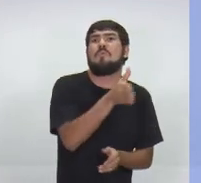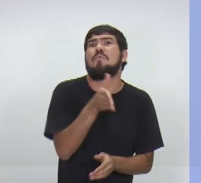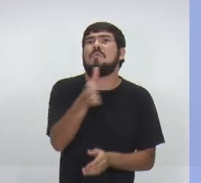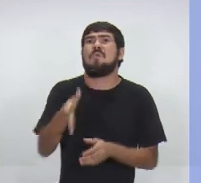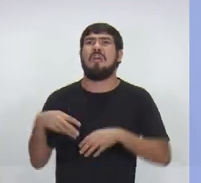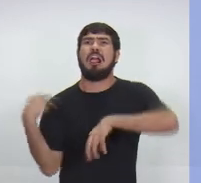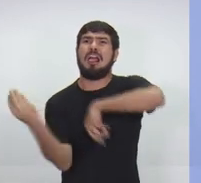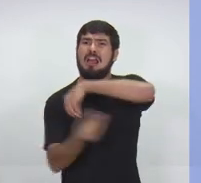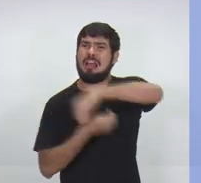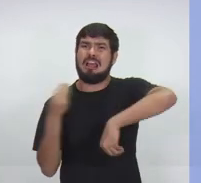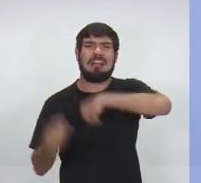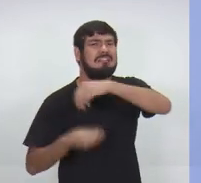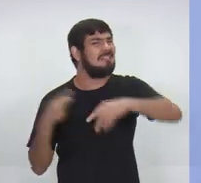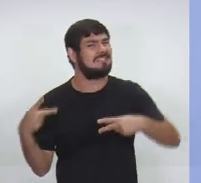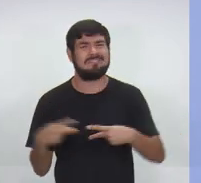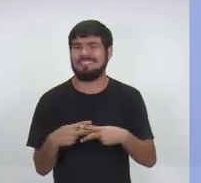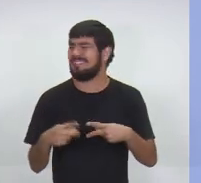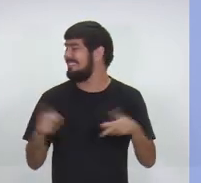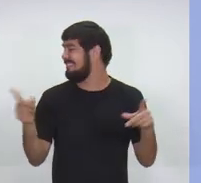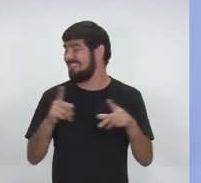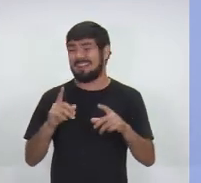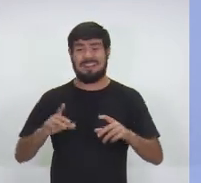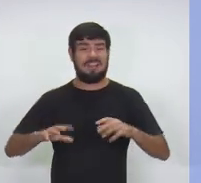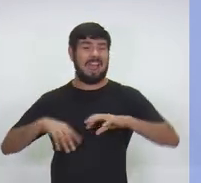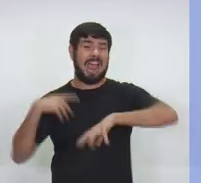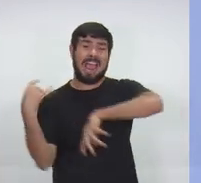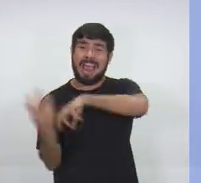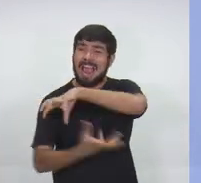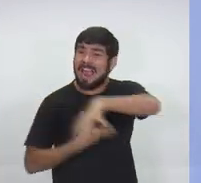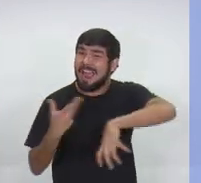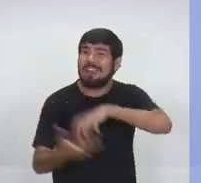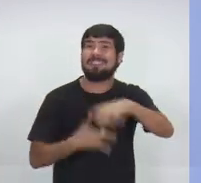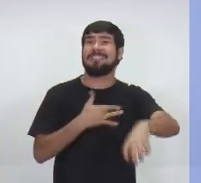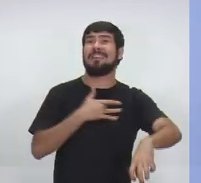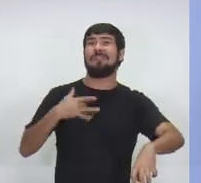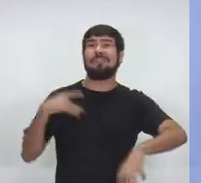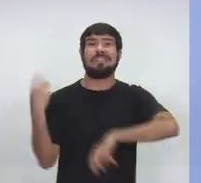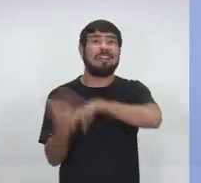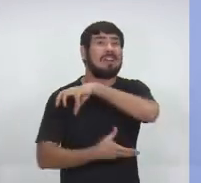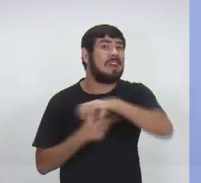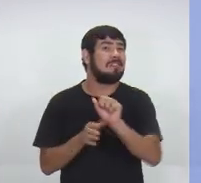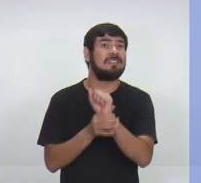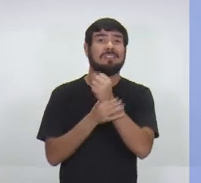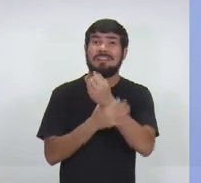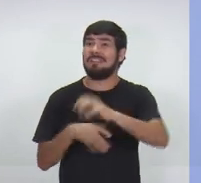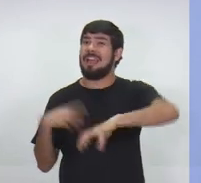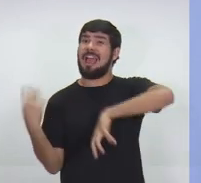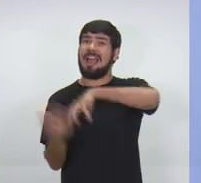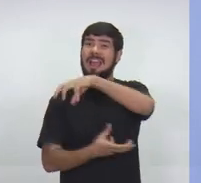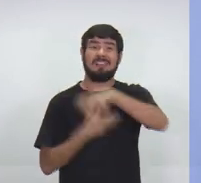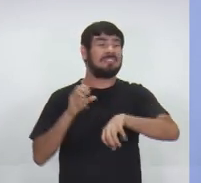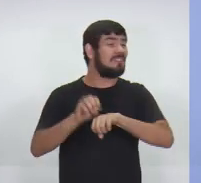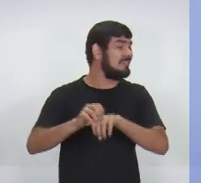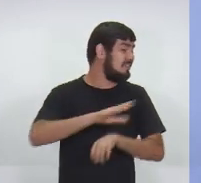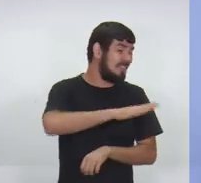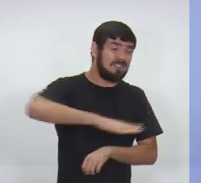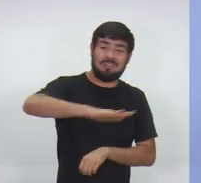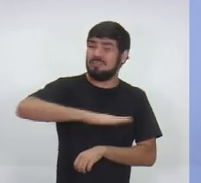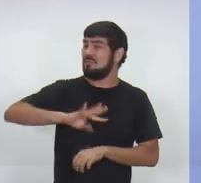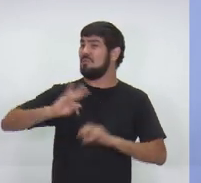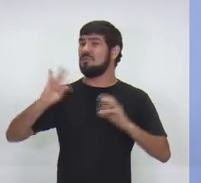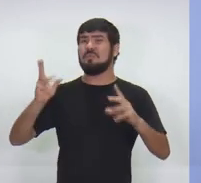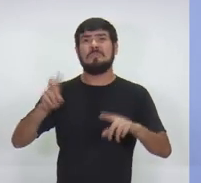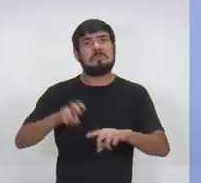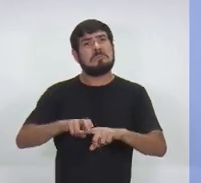porque é um caos se instalou na saúde na segurança na educação em todos os setores por isso acho que o